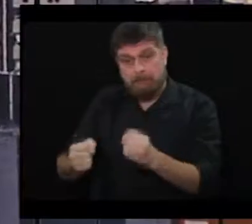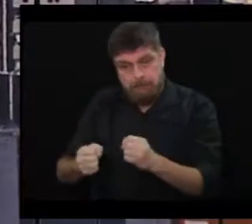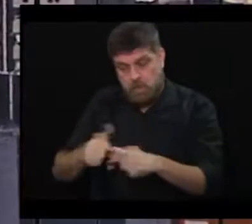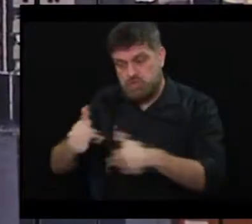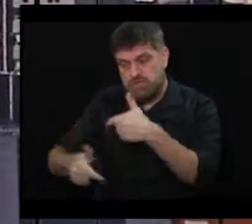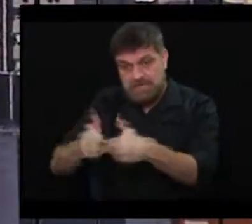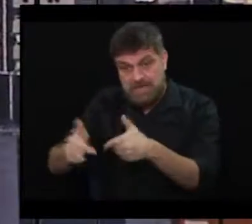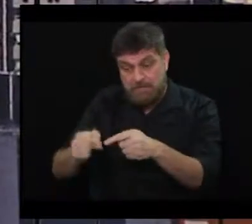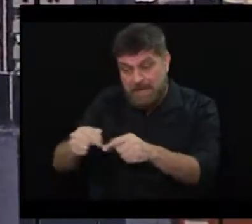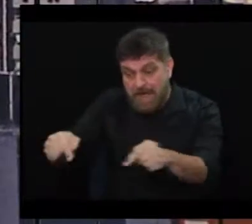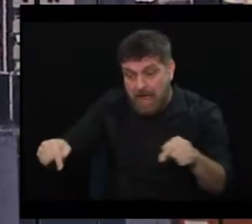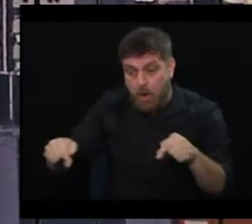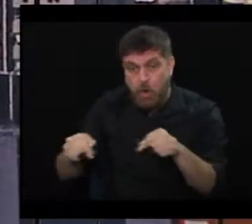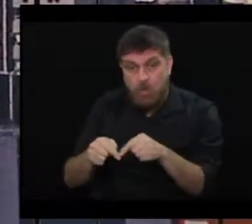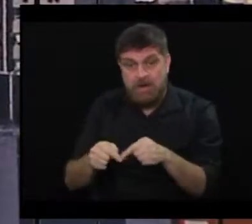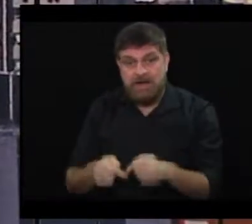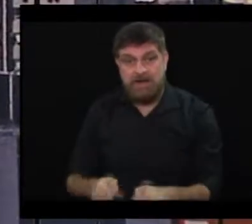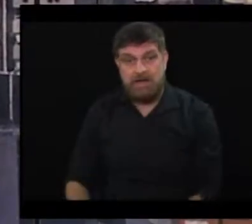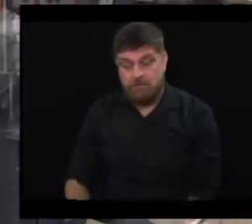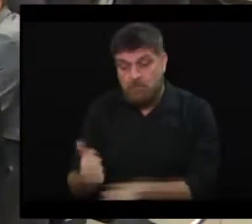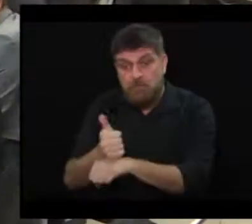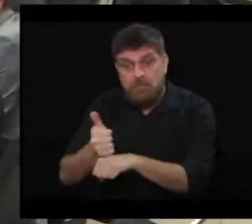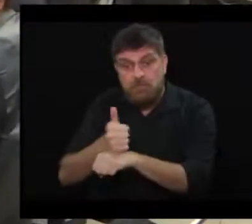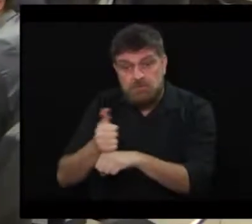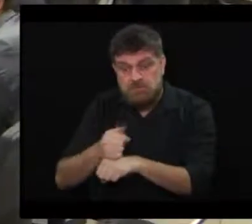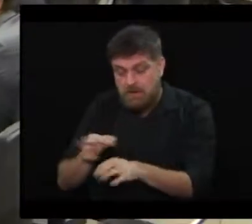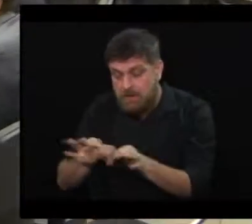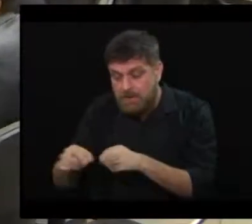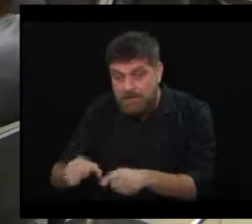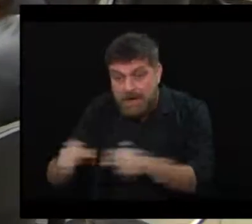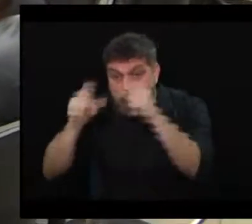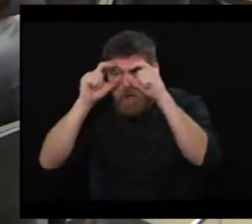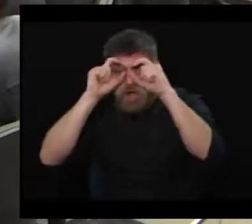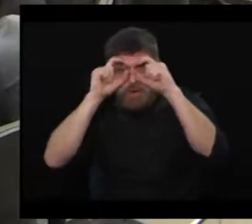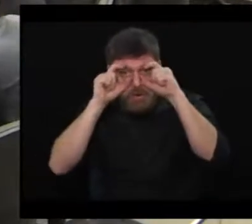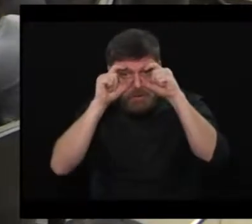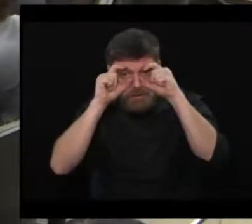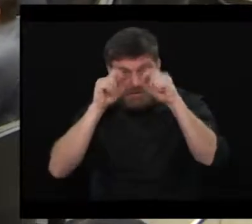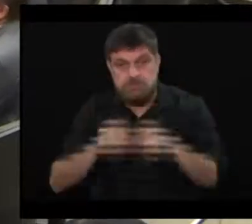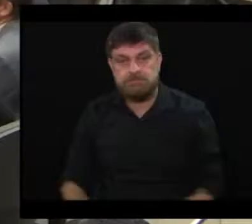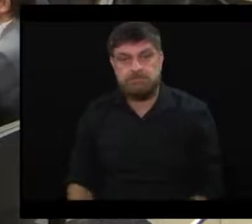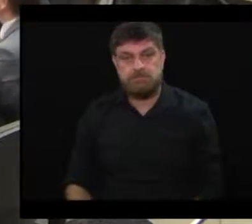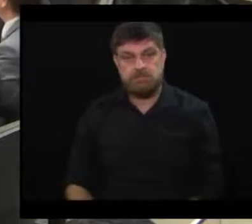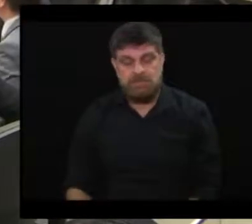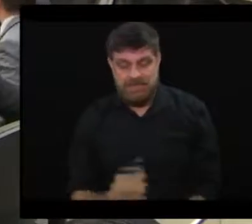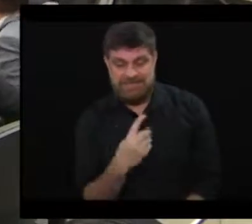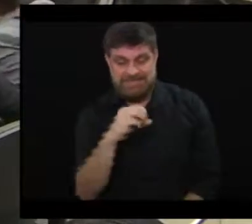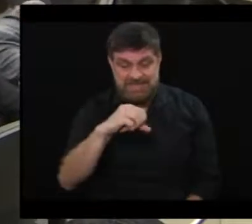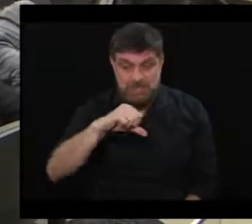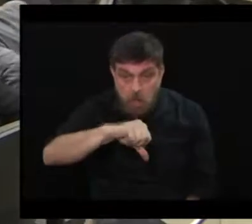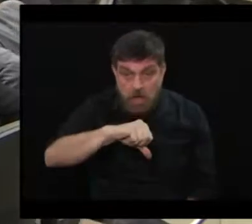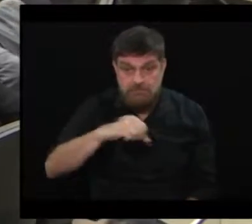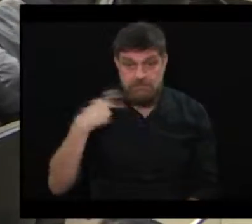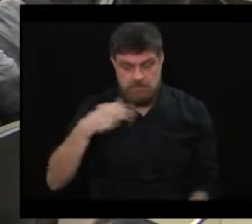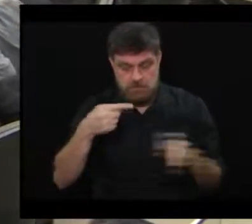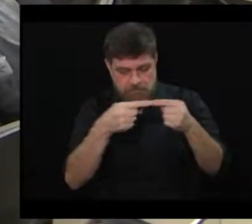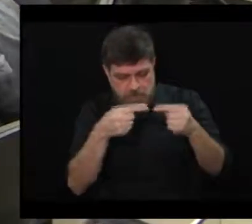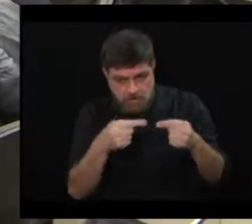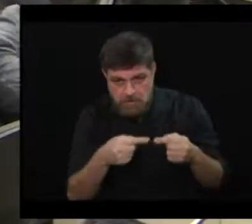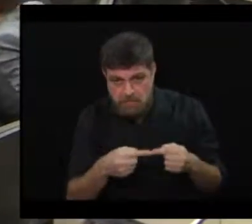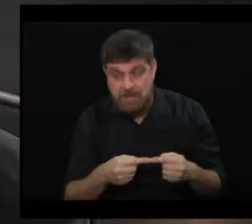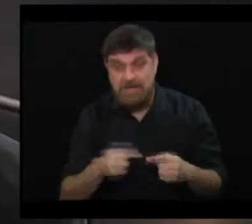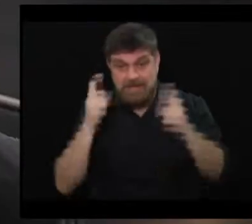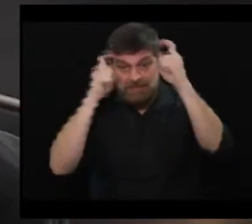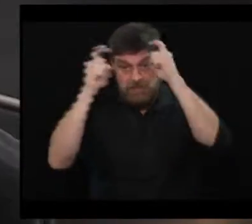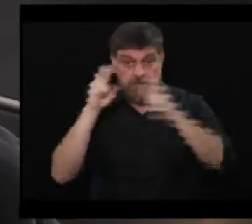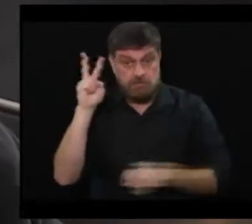gabinetes optométricos aqui em Campinas. Por 19 votos a 10, os vereadores aprovaram na reunião ordinária desta